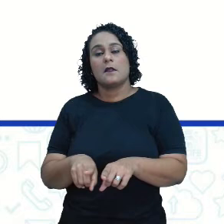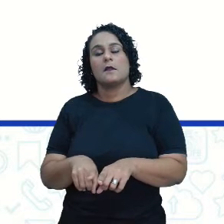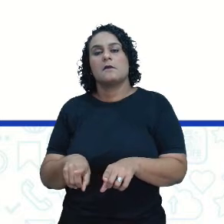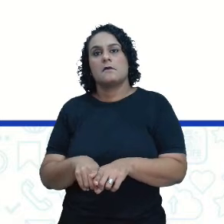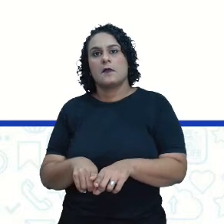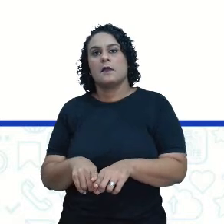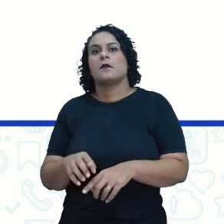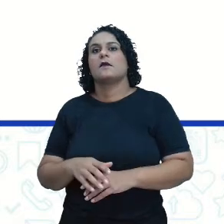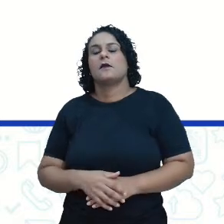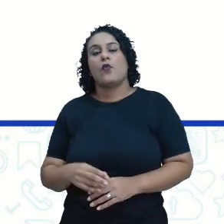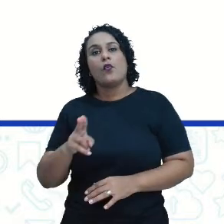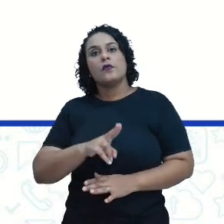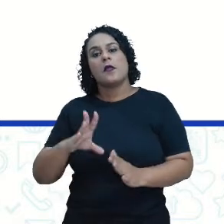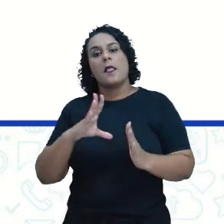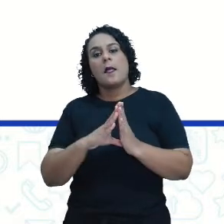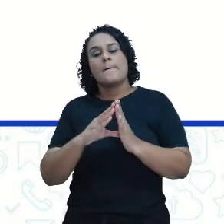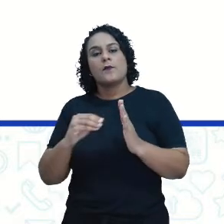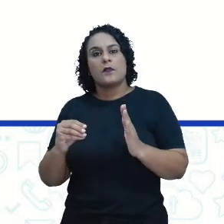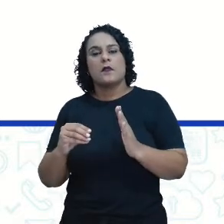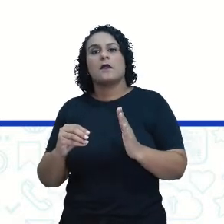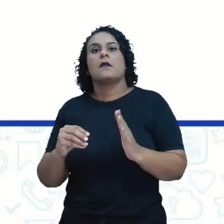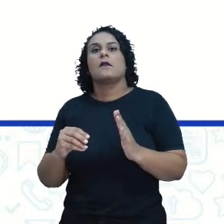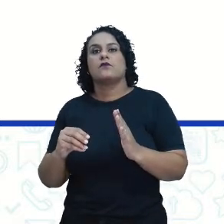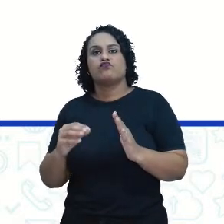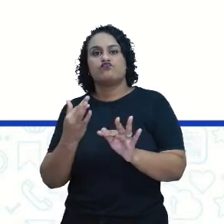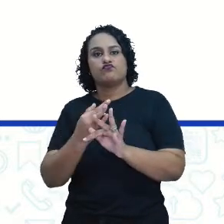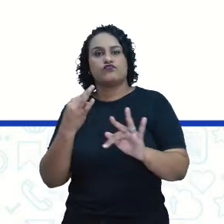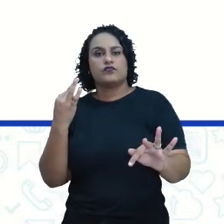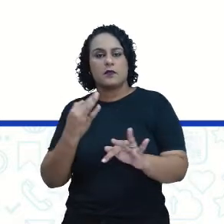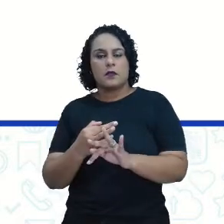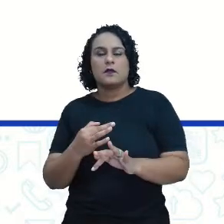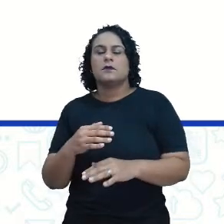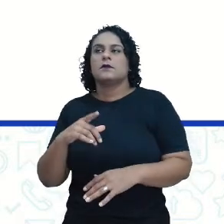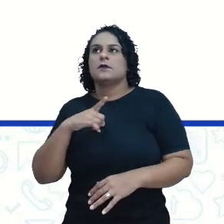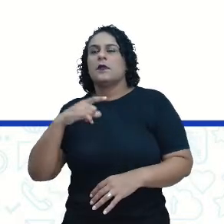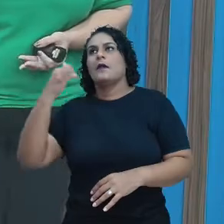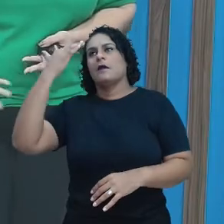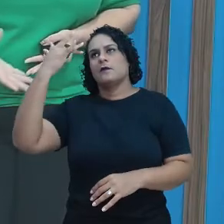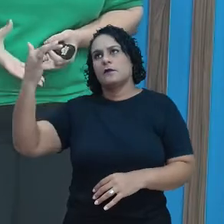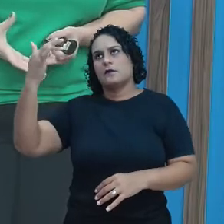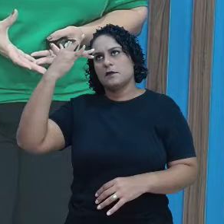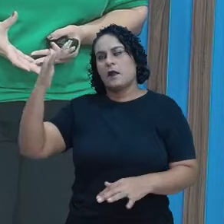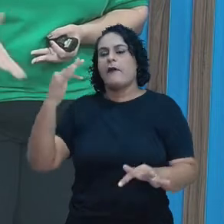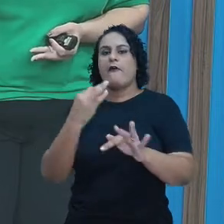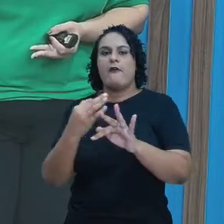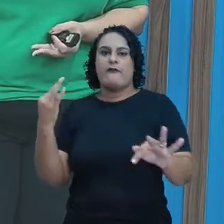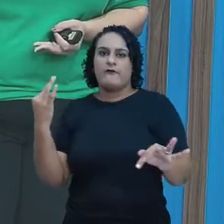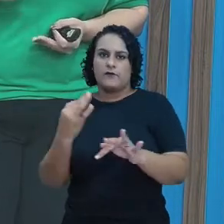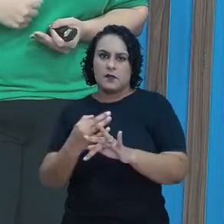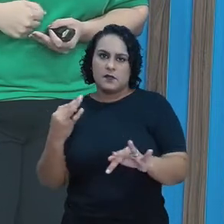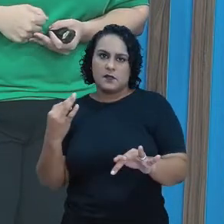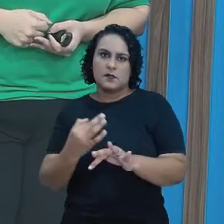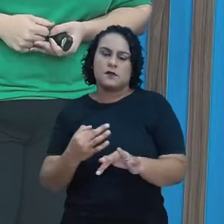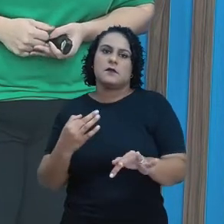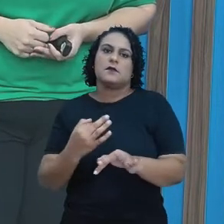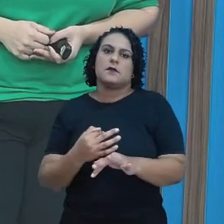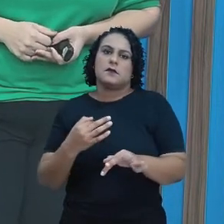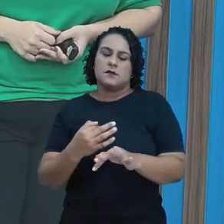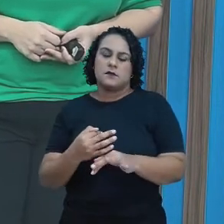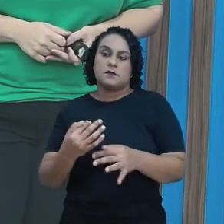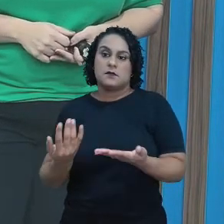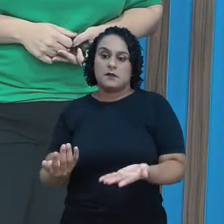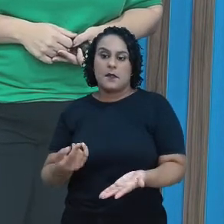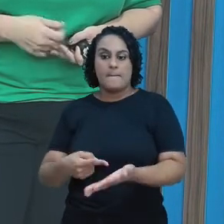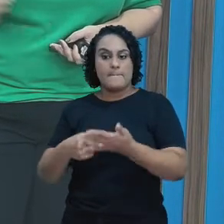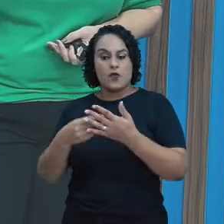aí em modelos físicos, né? Então, esses modelos que vêm de teorias da física é que trazem essas